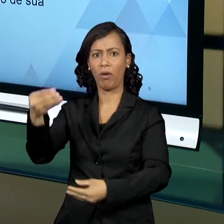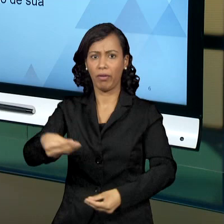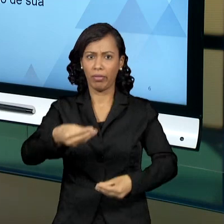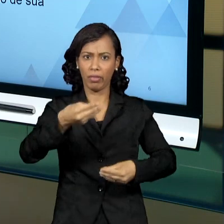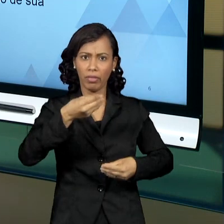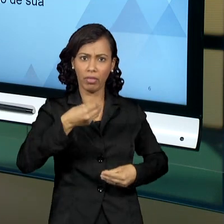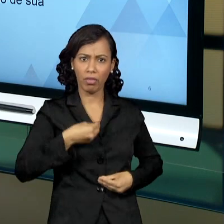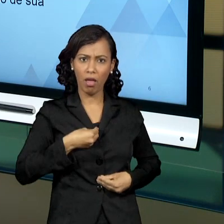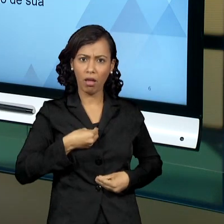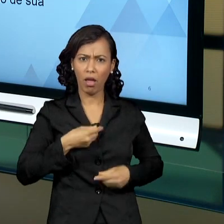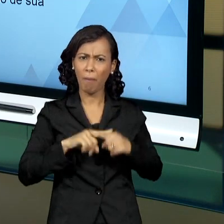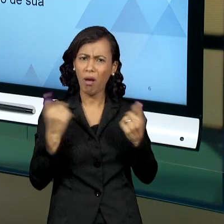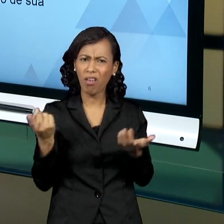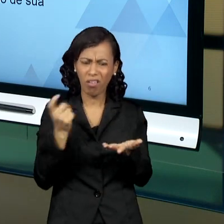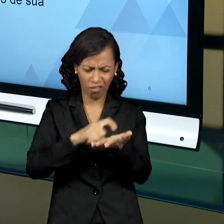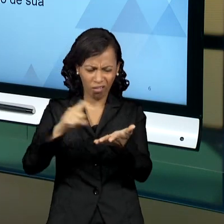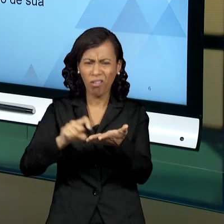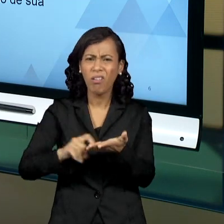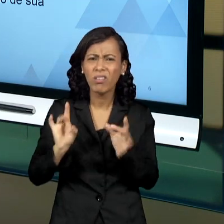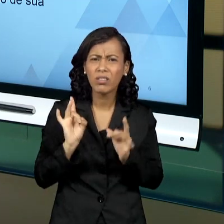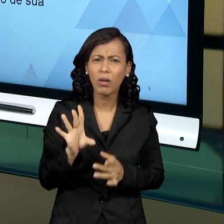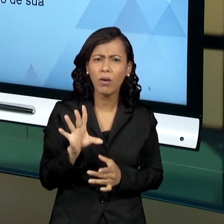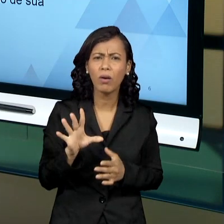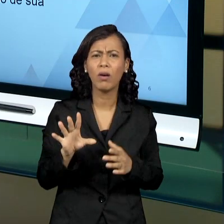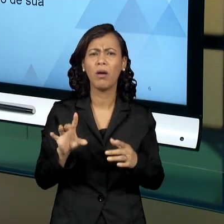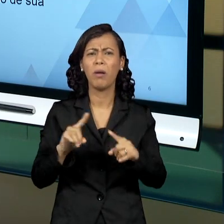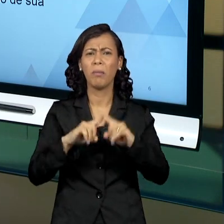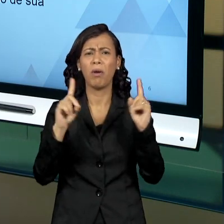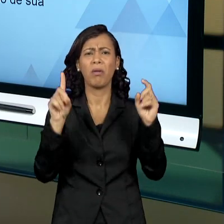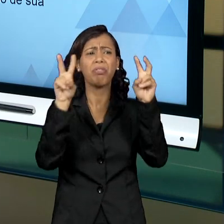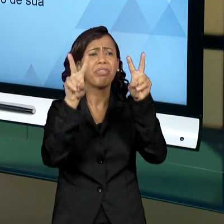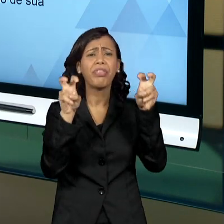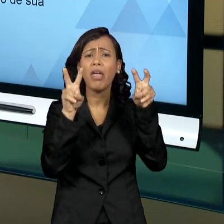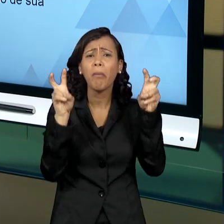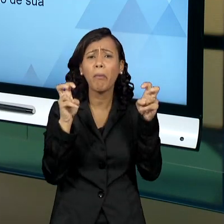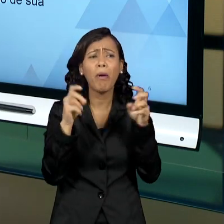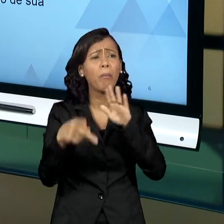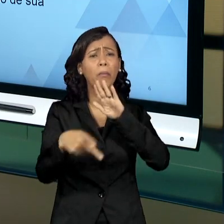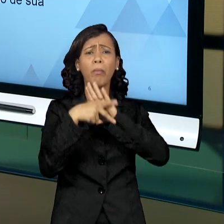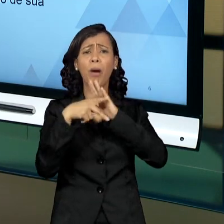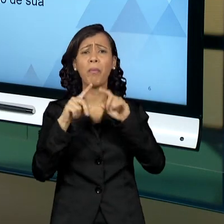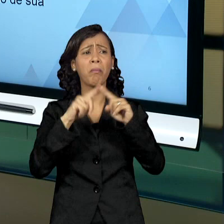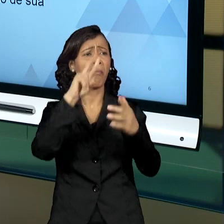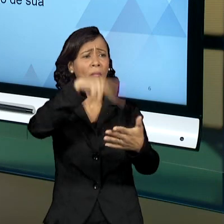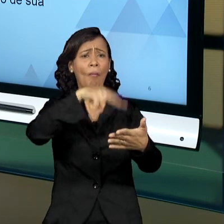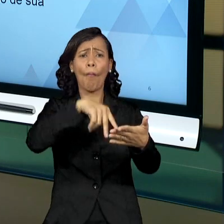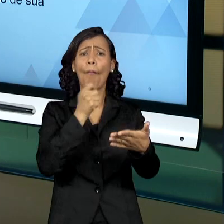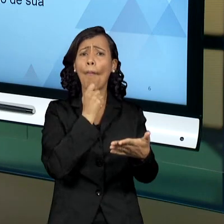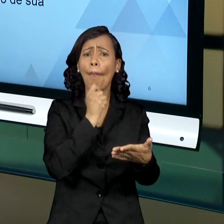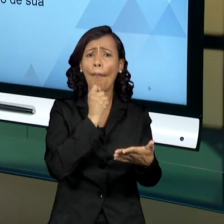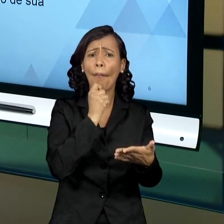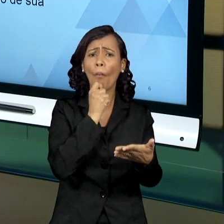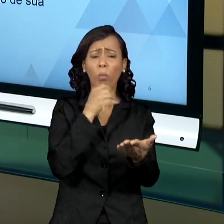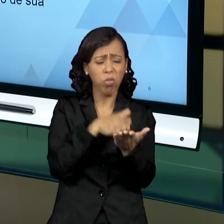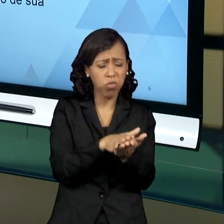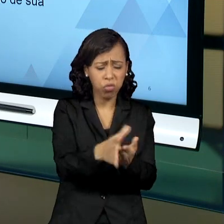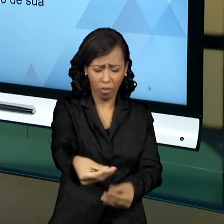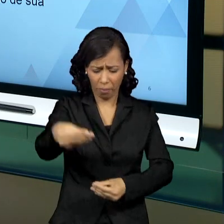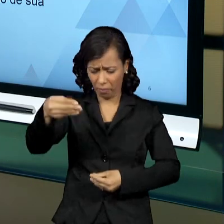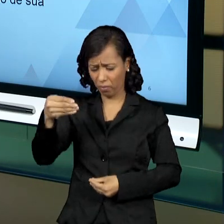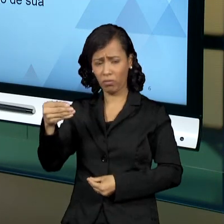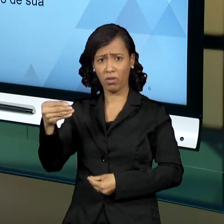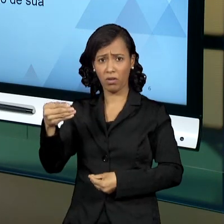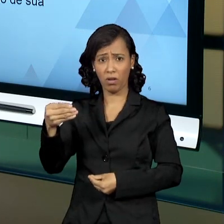ou indicado pelo professor ou um tema de interesse dele, muitas vezes nem leu, imprimiu e entregou. E